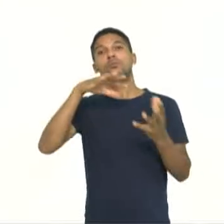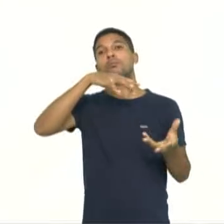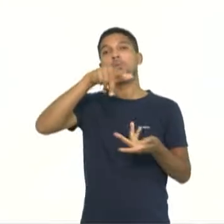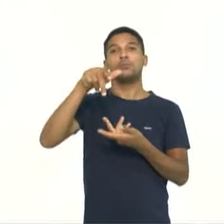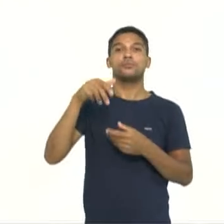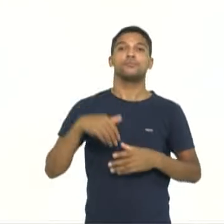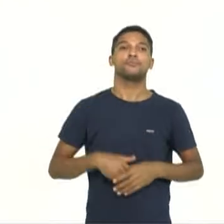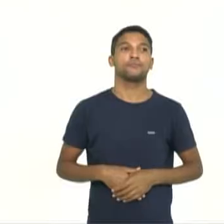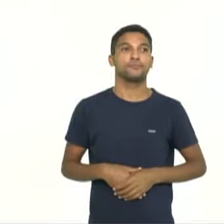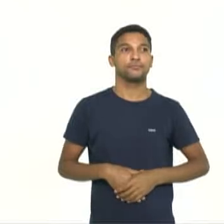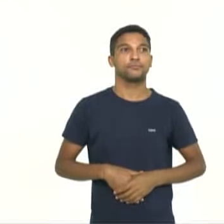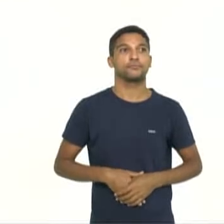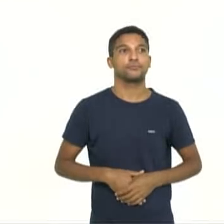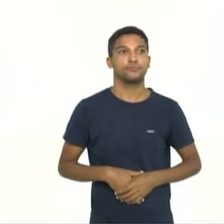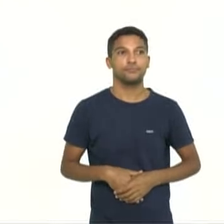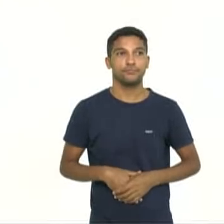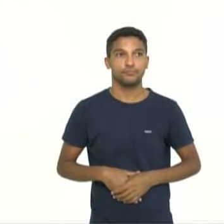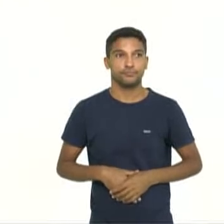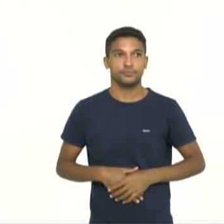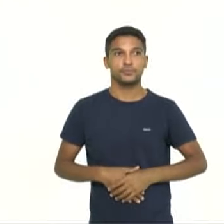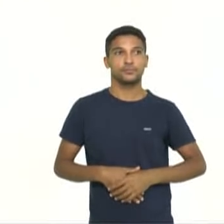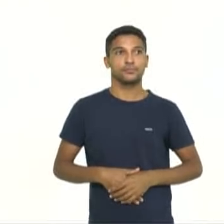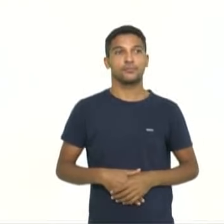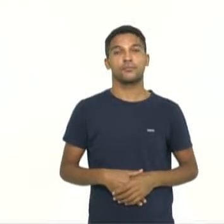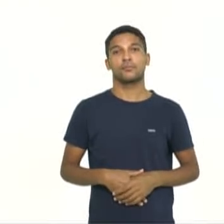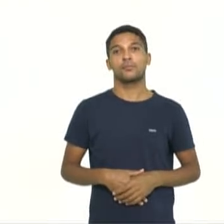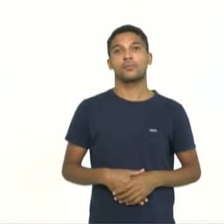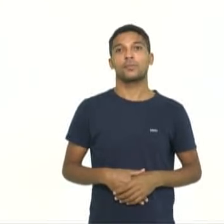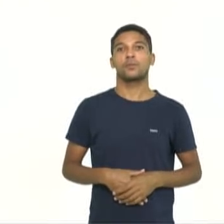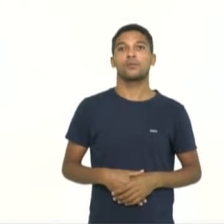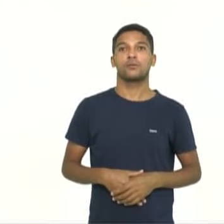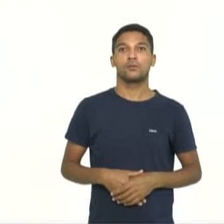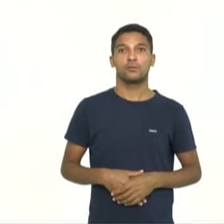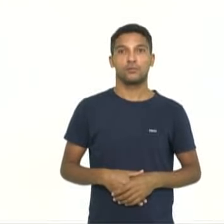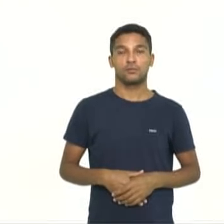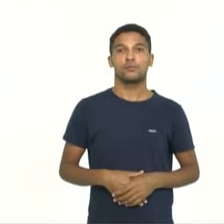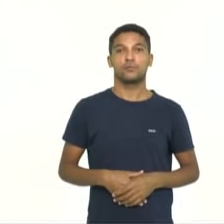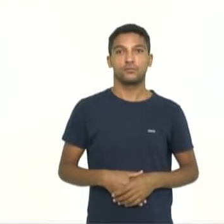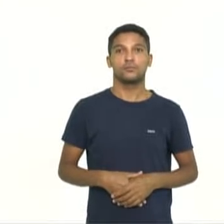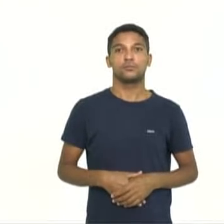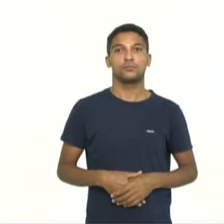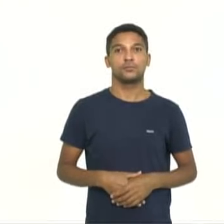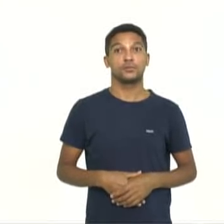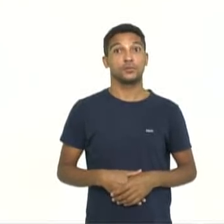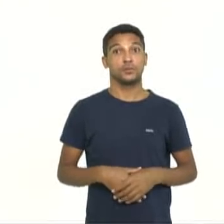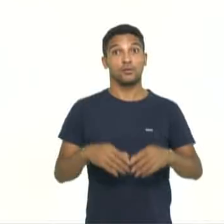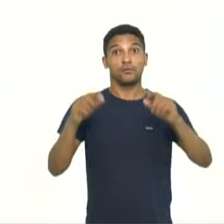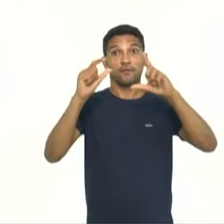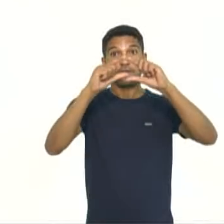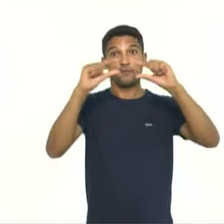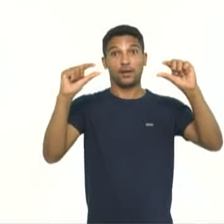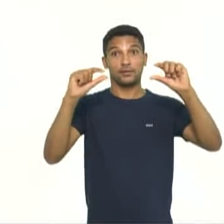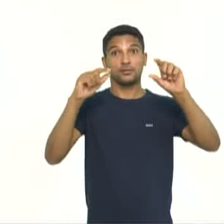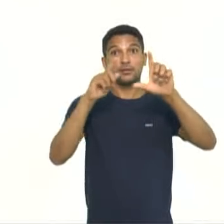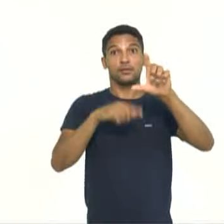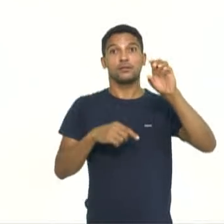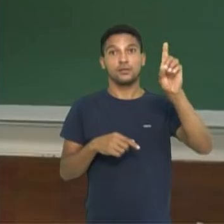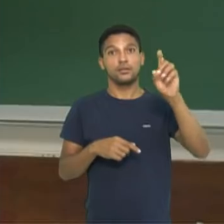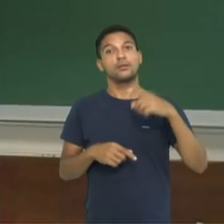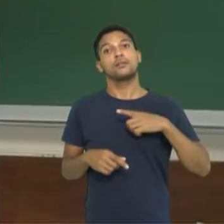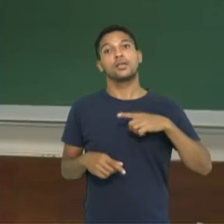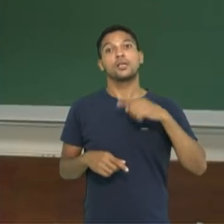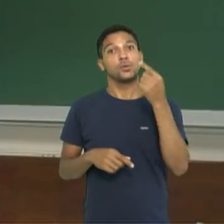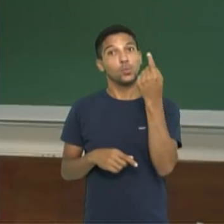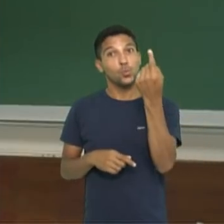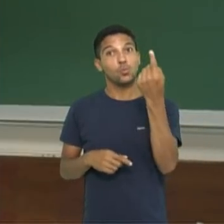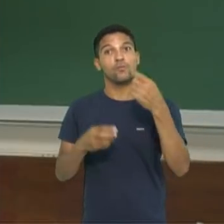Nós dorminhocamos, não vai rolar, né, galera? Então, não é verbo. Então, o que nós temos aqui? Que nessa frase da letra D, só temos um